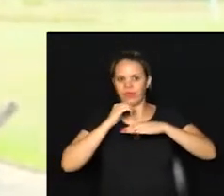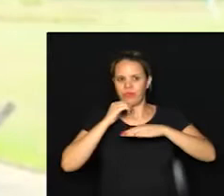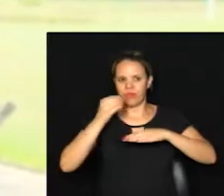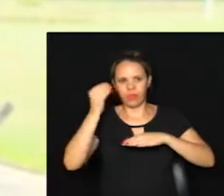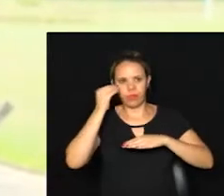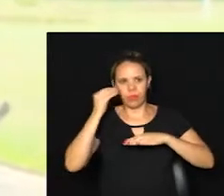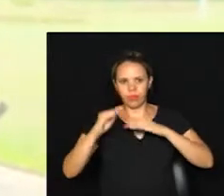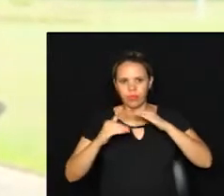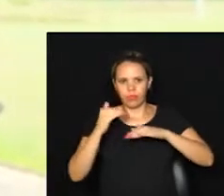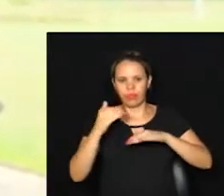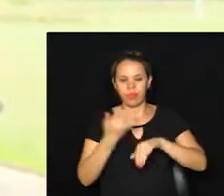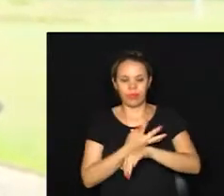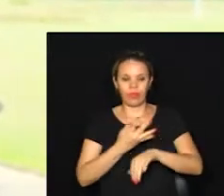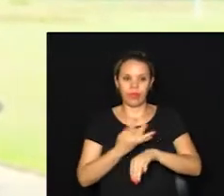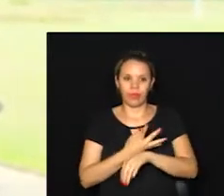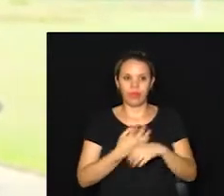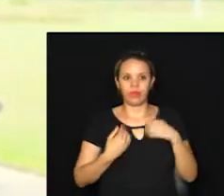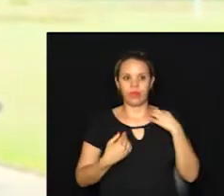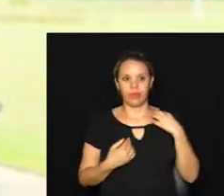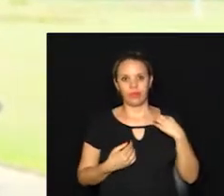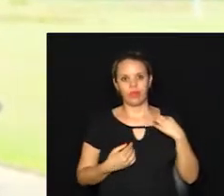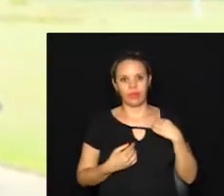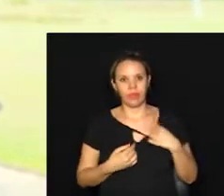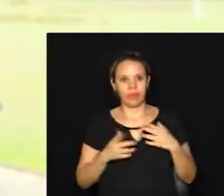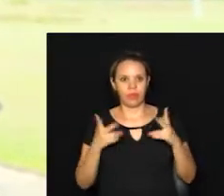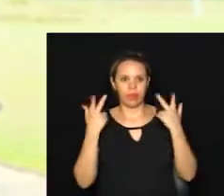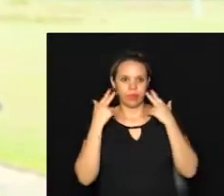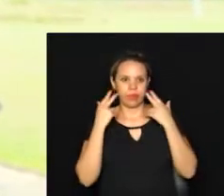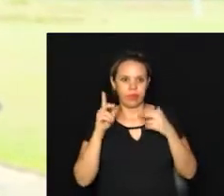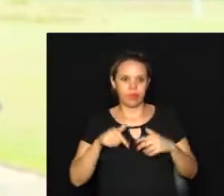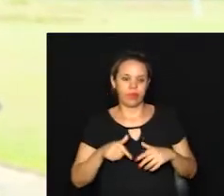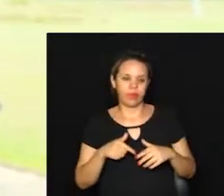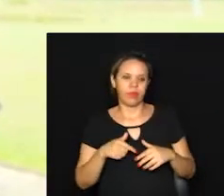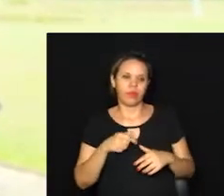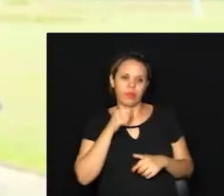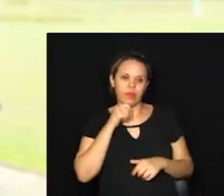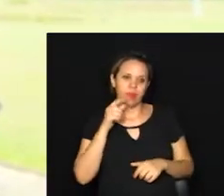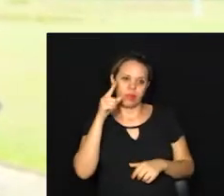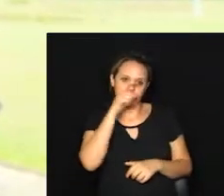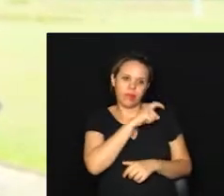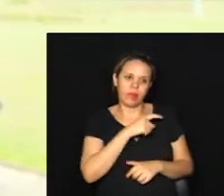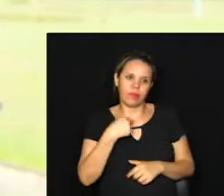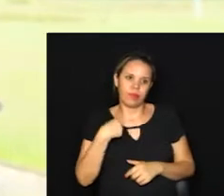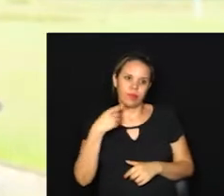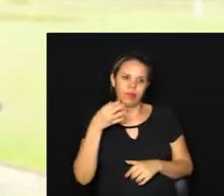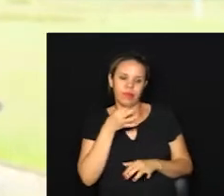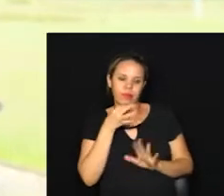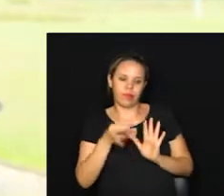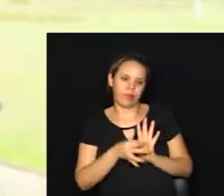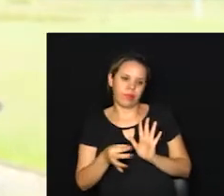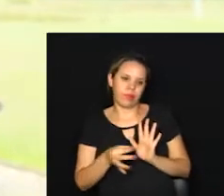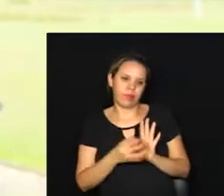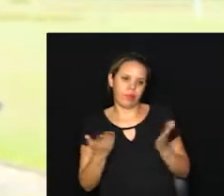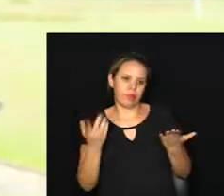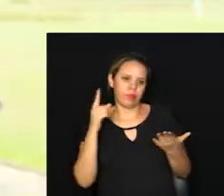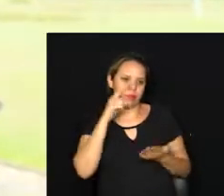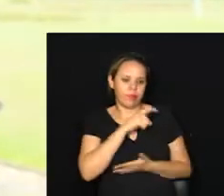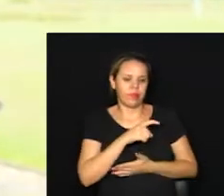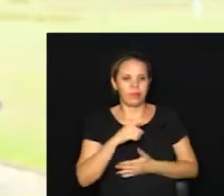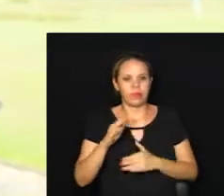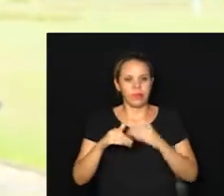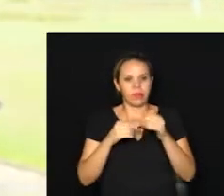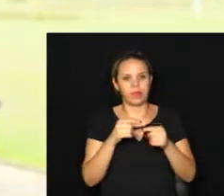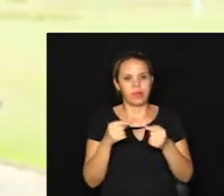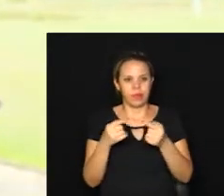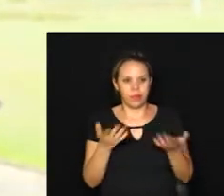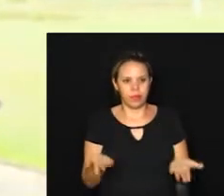próprias crises. Então, uma partida que normalmente já é de prognóstico difícil, na minha opinião, hoje ainda mais difícil o prognóstico para essa